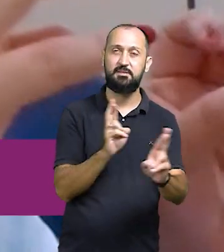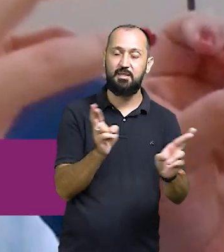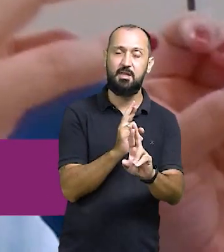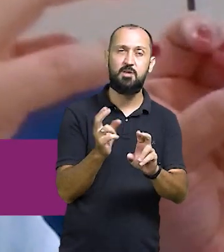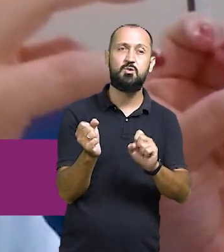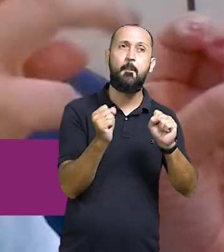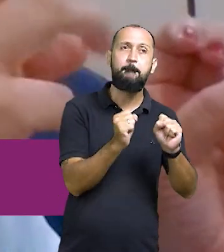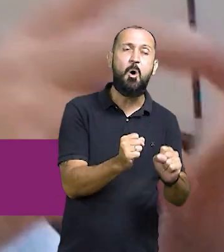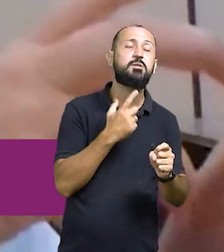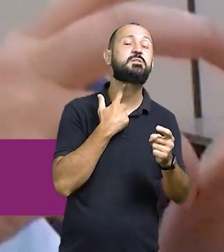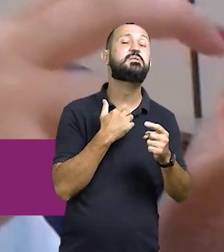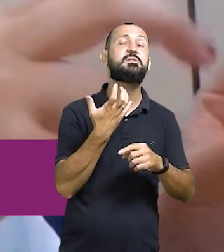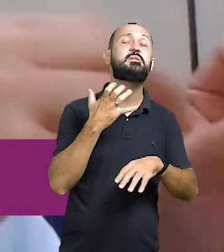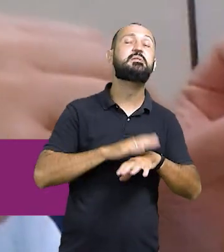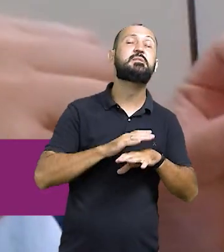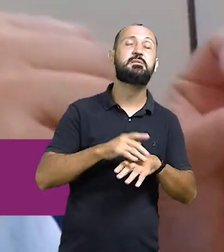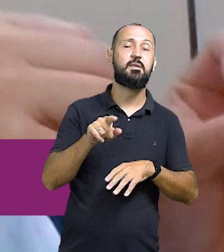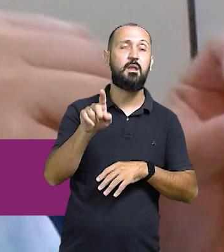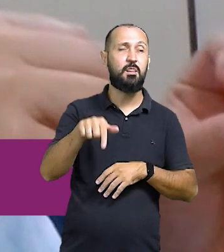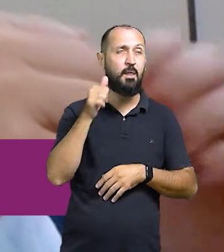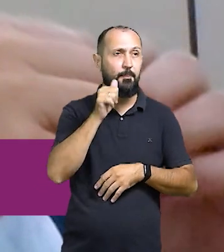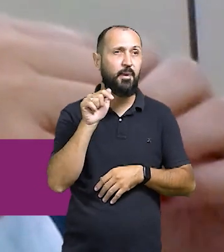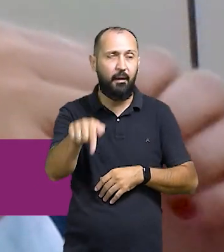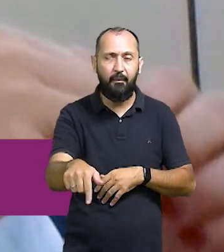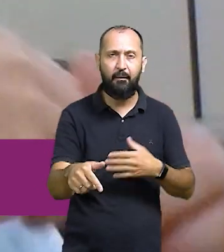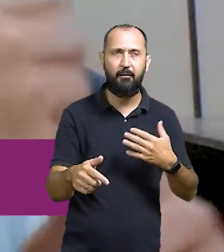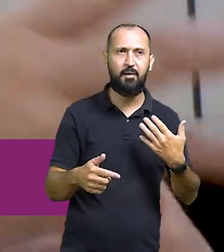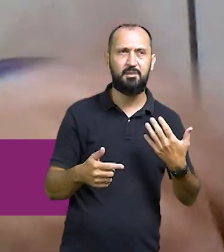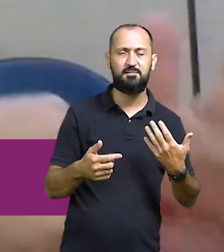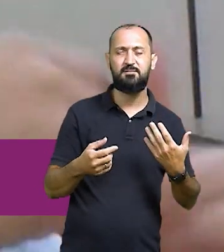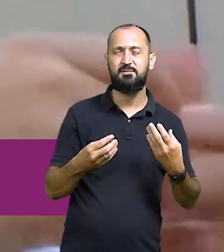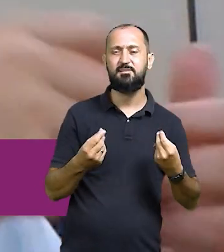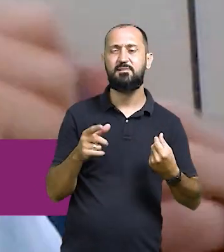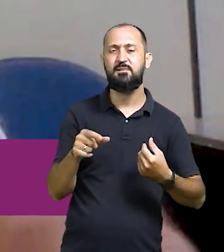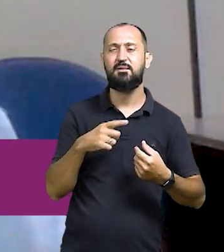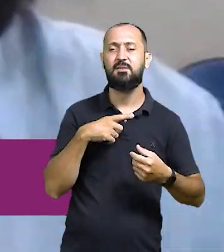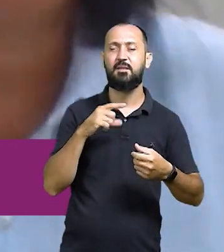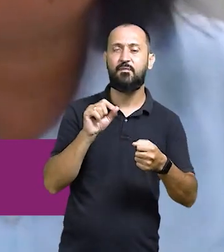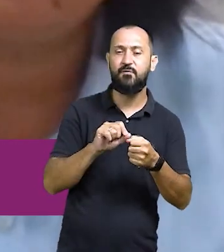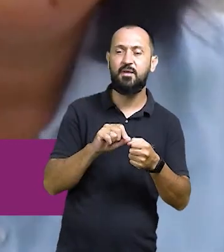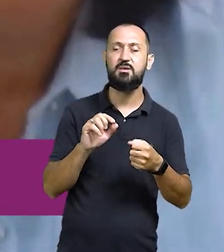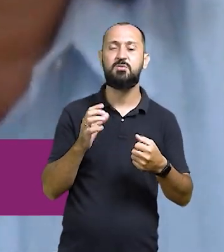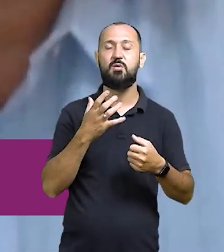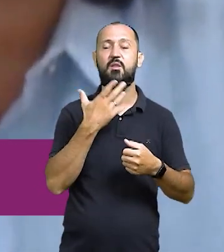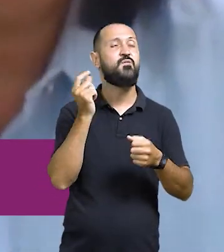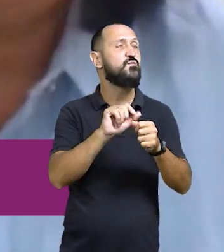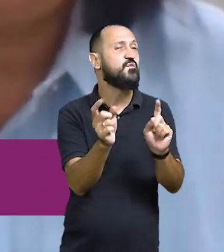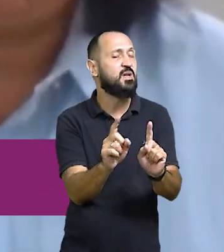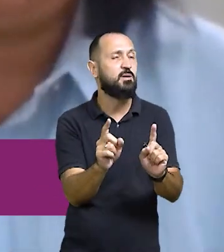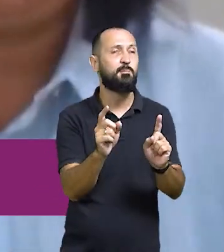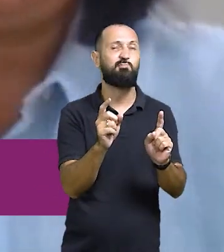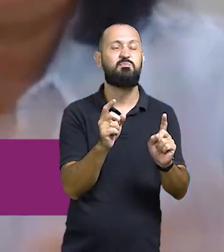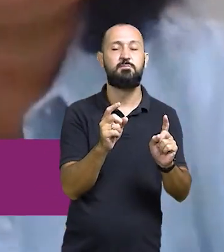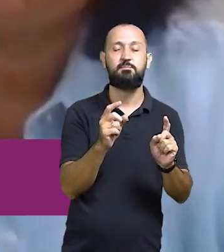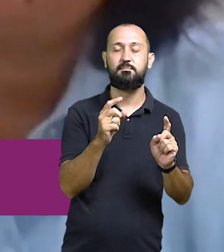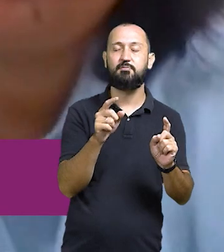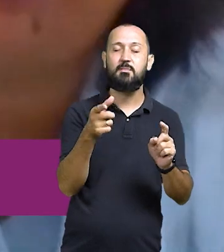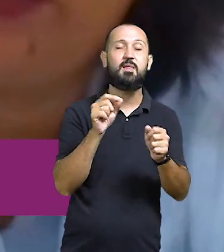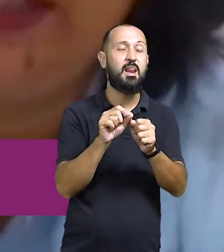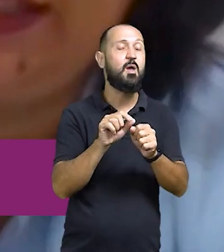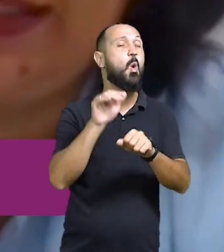comportamento, esses modelos de relações históricas, porque isso não é de agora e não é à toa, tem um motivo para ser assim, eles